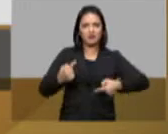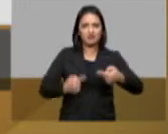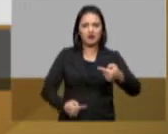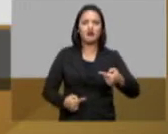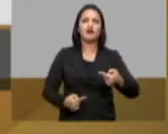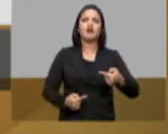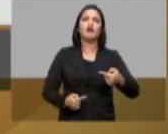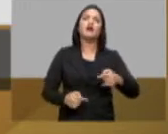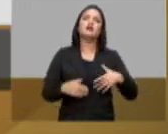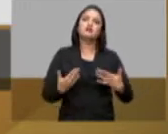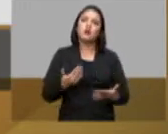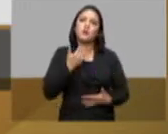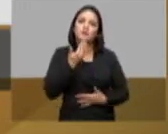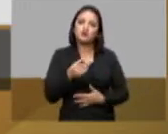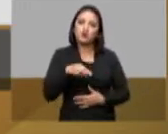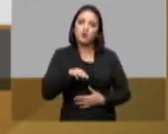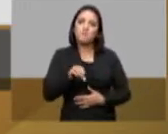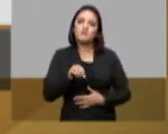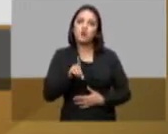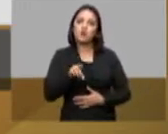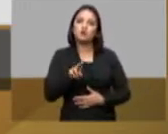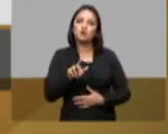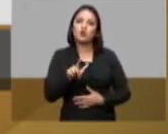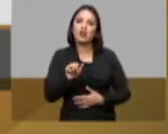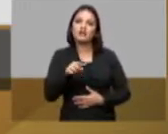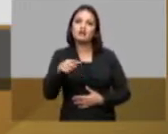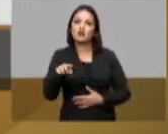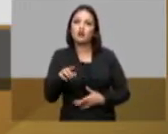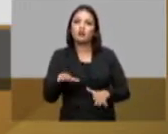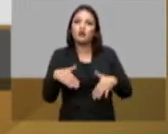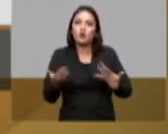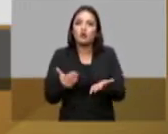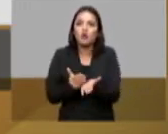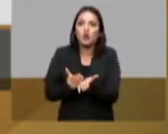de modulação de efeito de declaração de